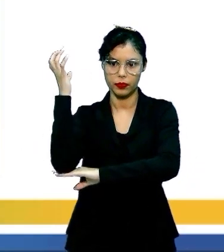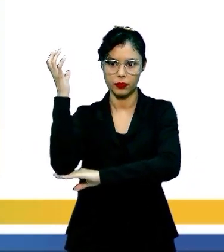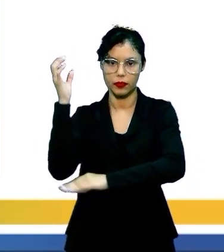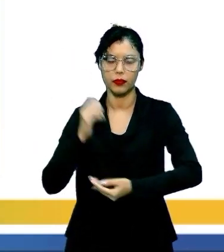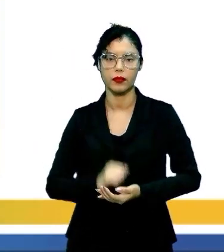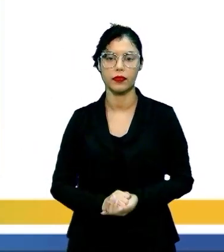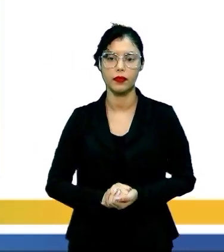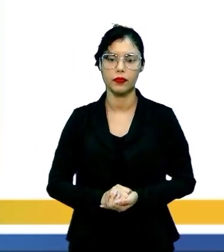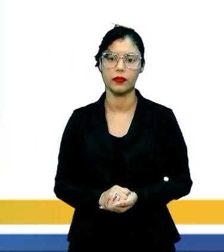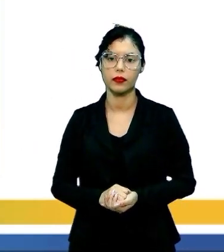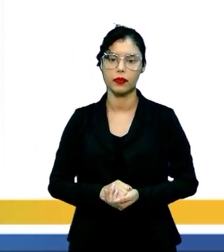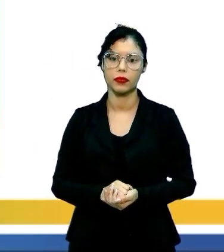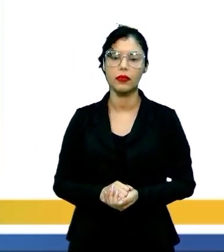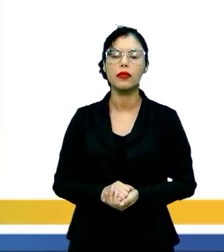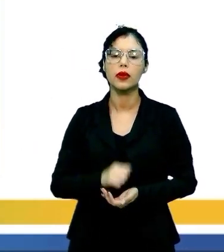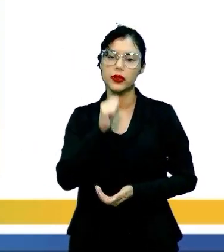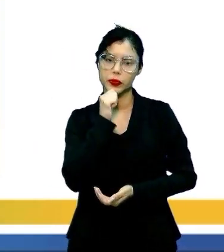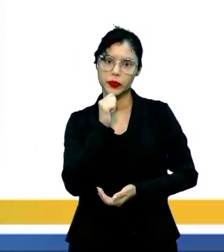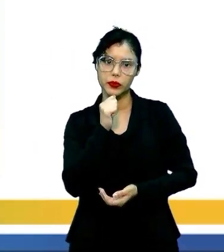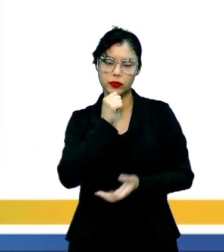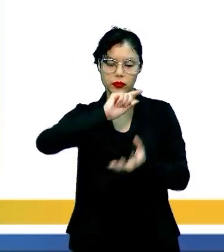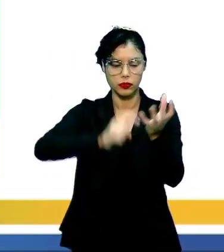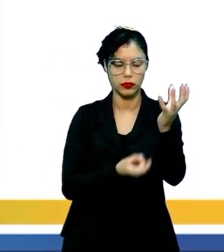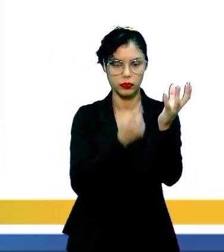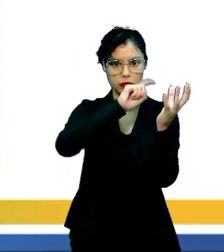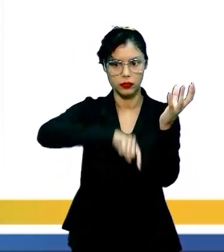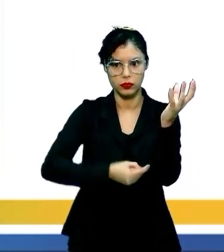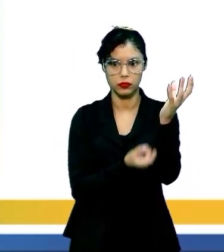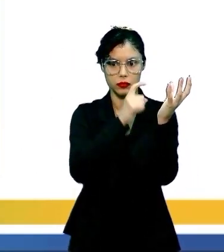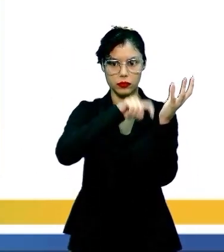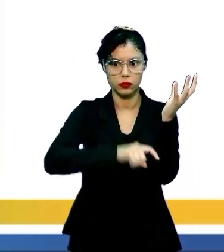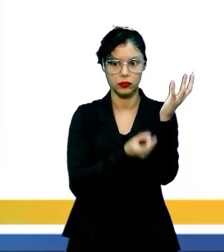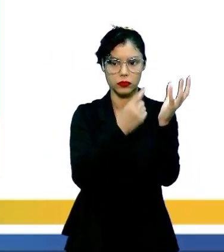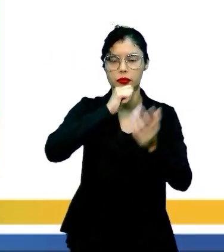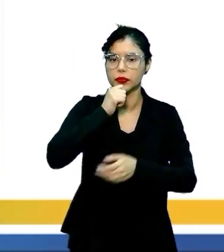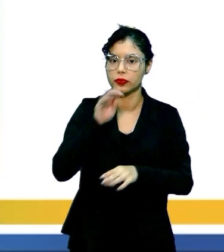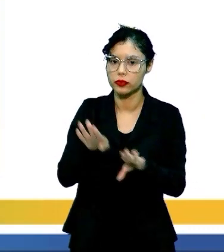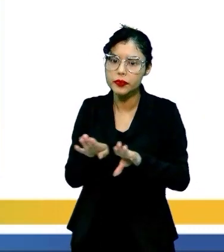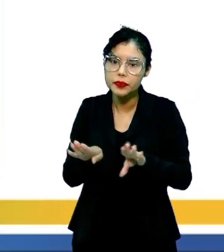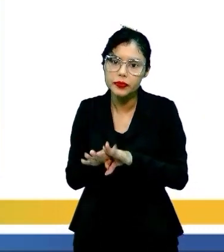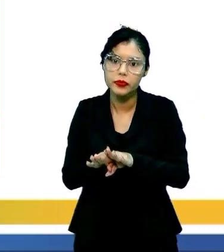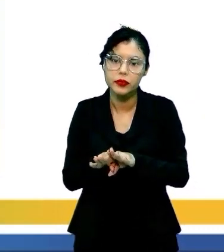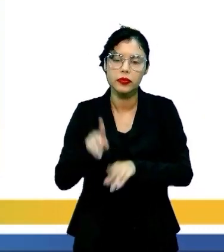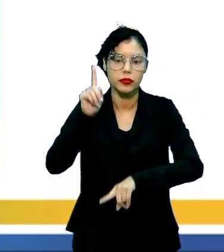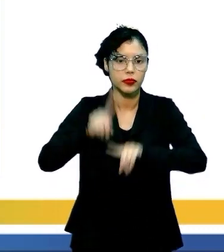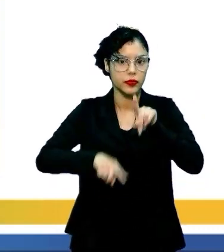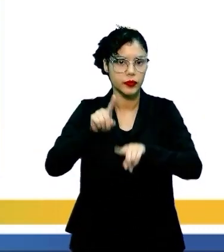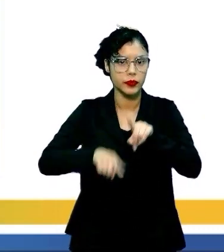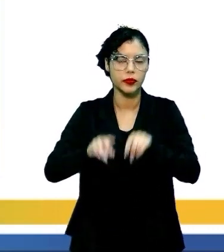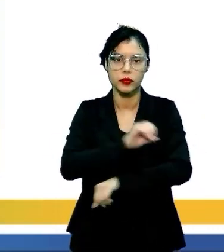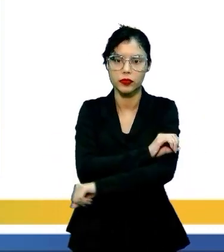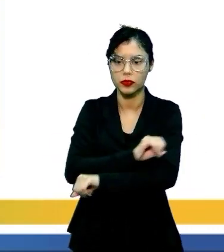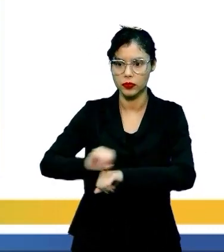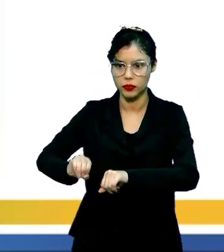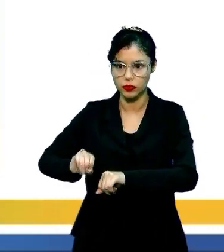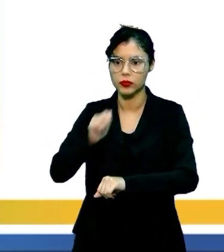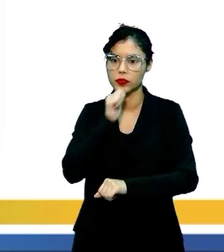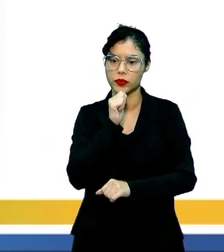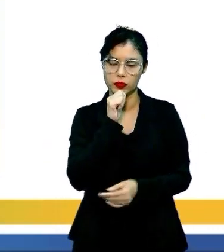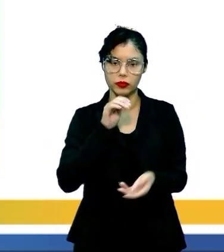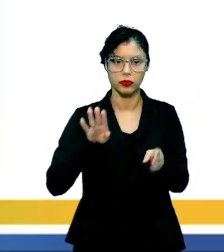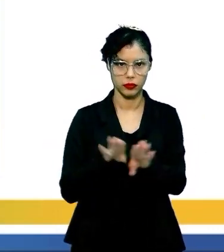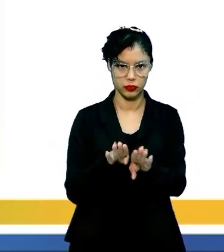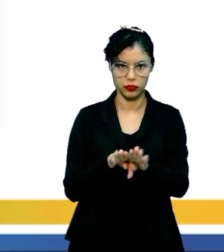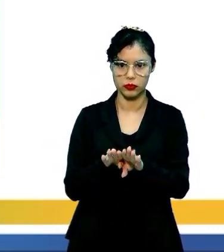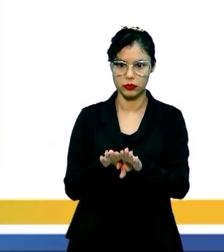plantas, através da fotossíntese, transformam esse dióxido de carbono em matéria orgânica. O professor de